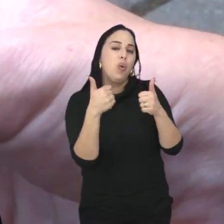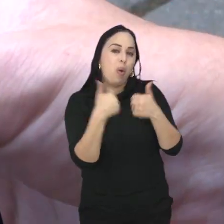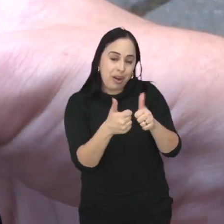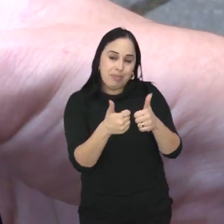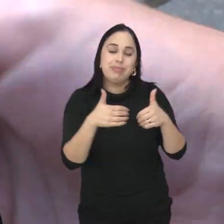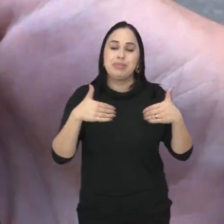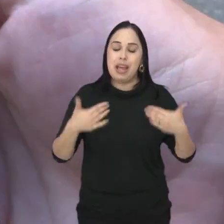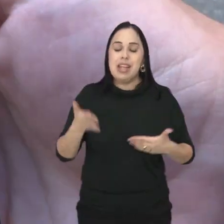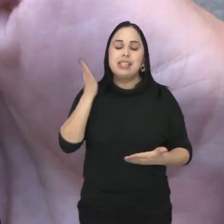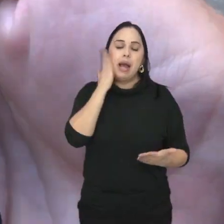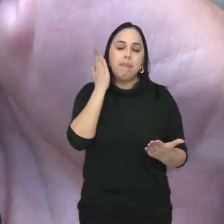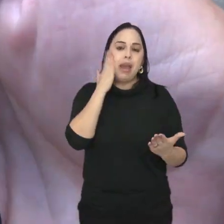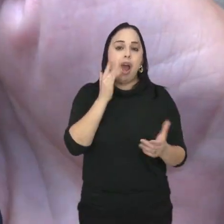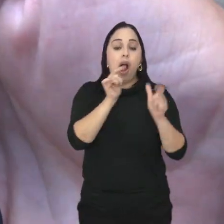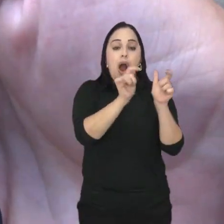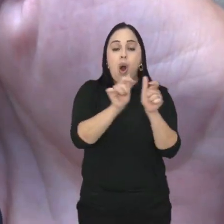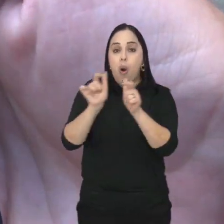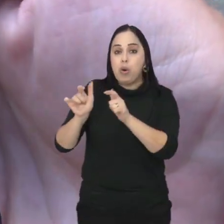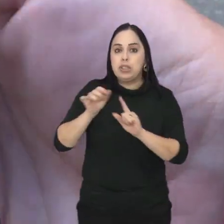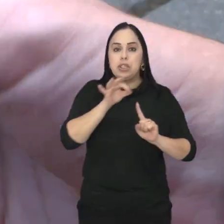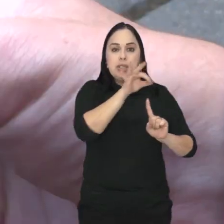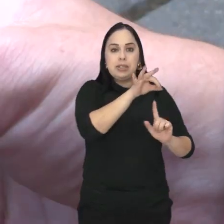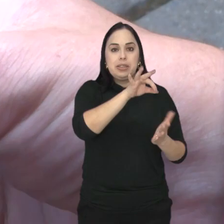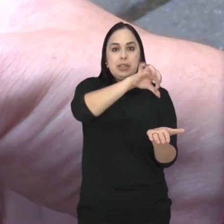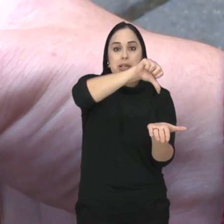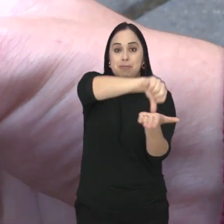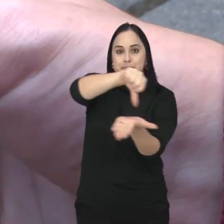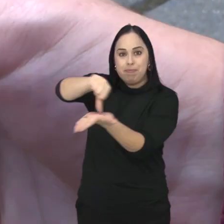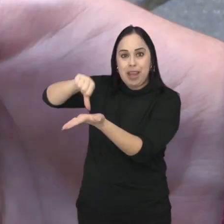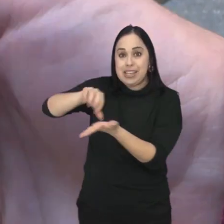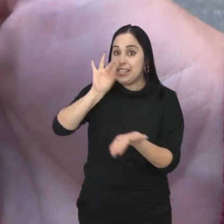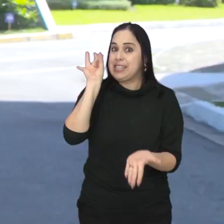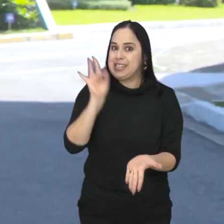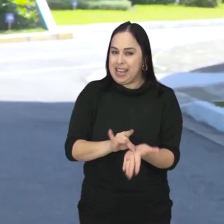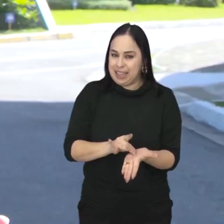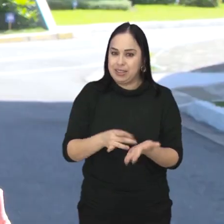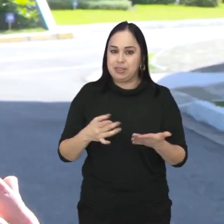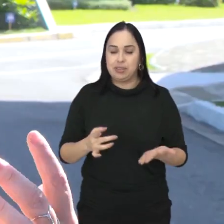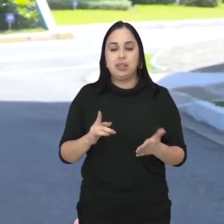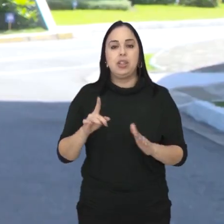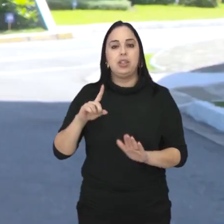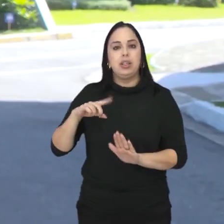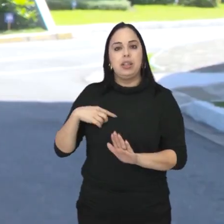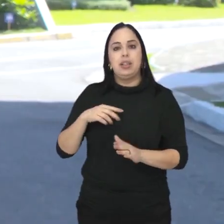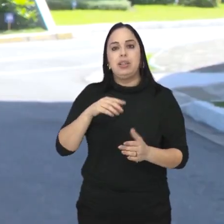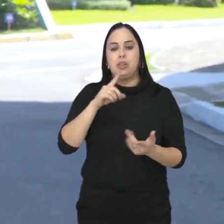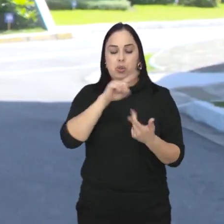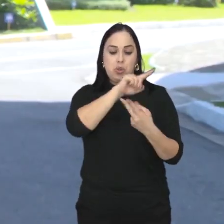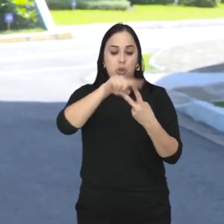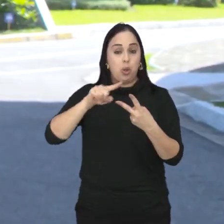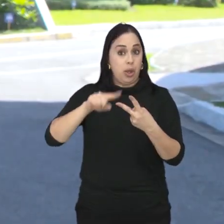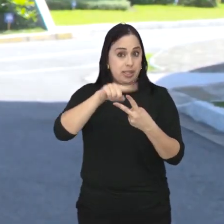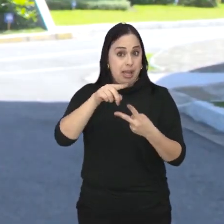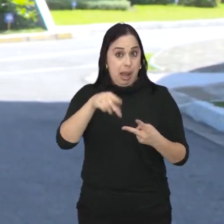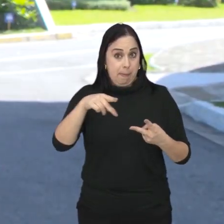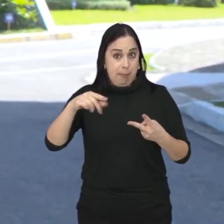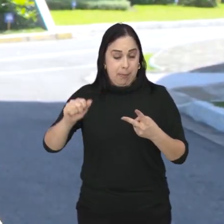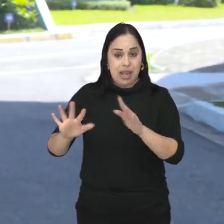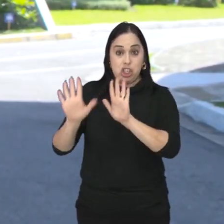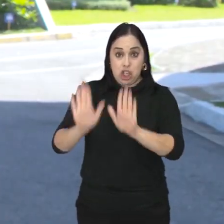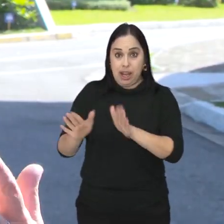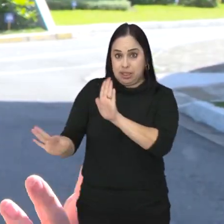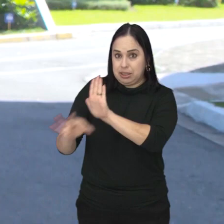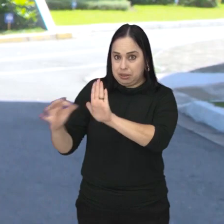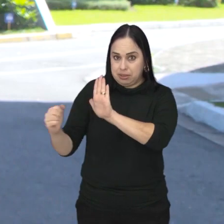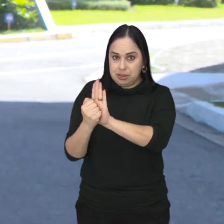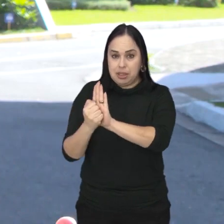passar. Com eles, dá para saber a localização dos veículos em tempo real. A gente fez esse credenciamento dessas plataformas, né, para que ela